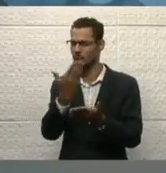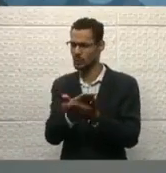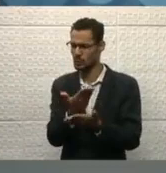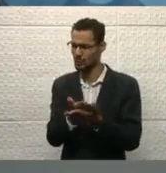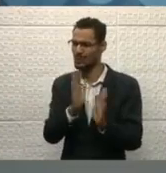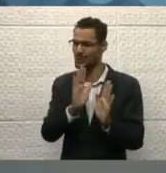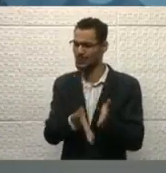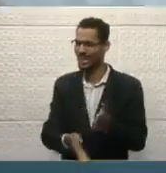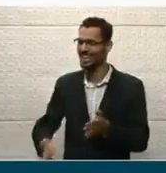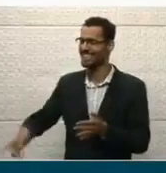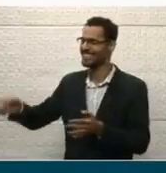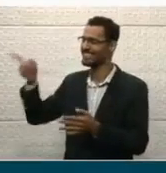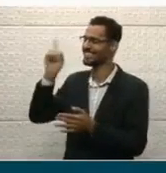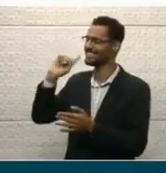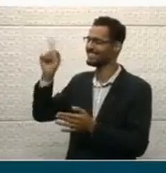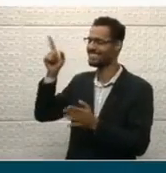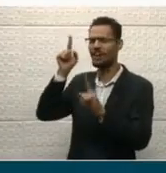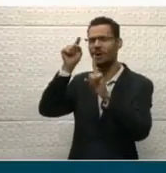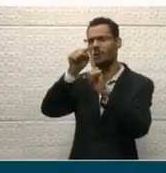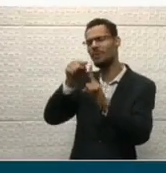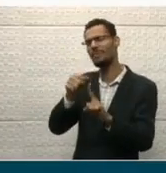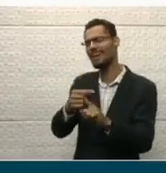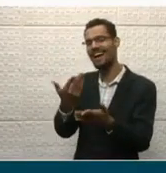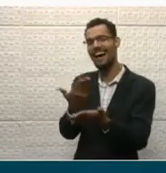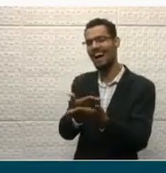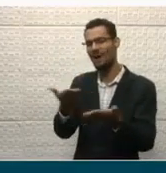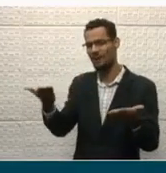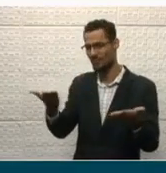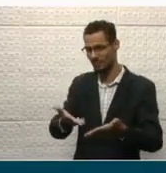vamos acompanhar no quadro os objetivos para essa aula.